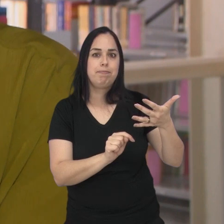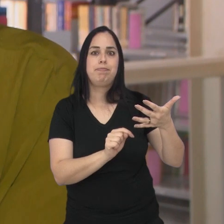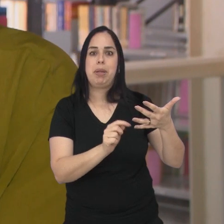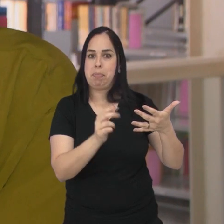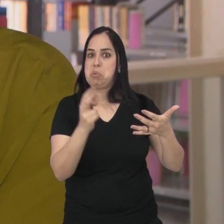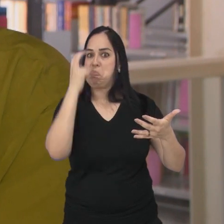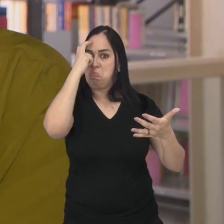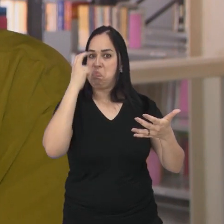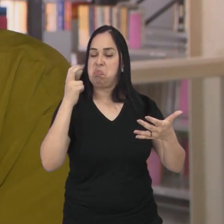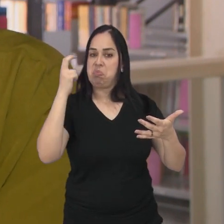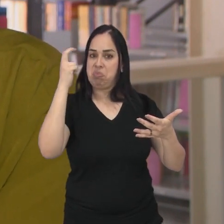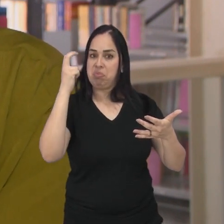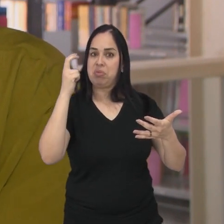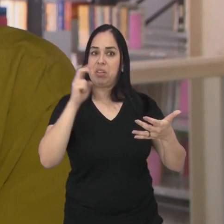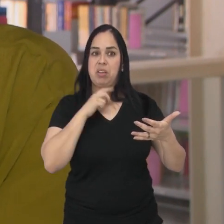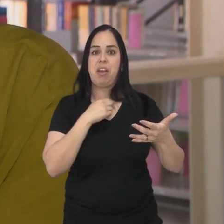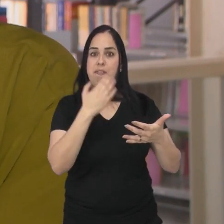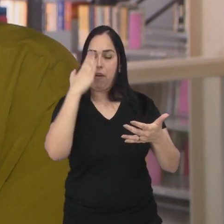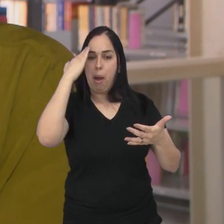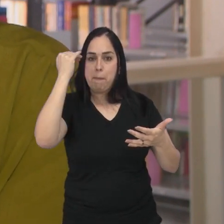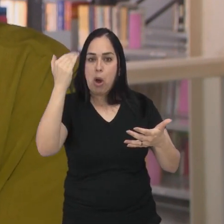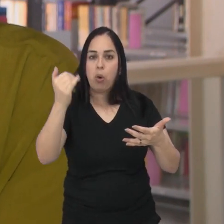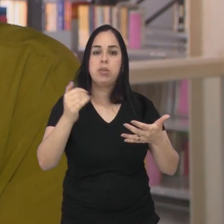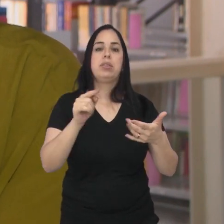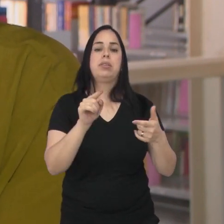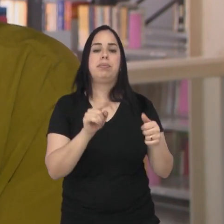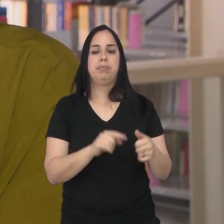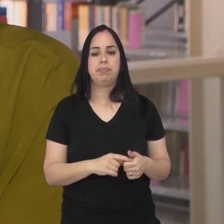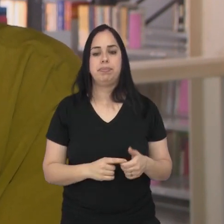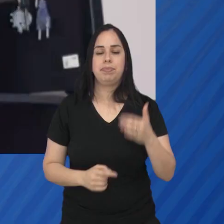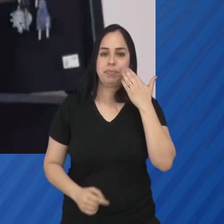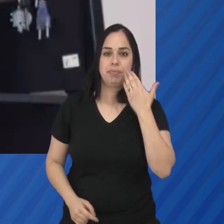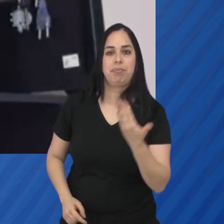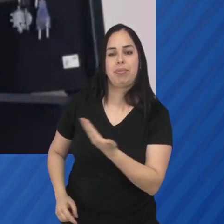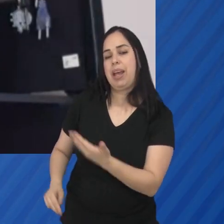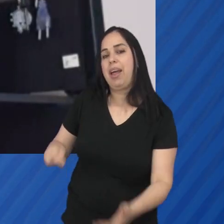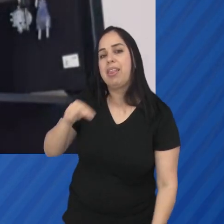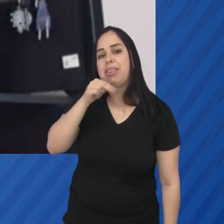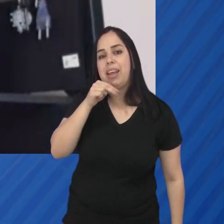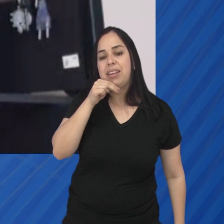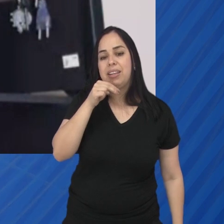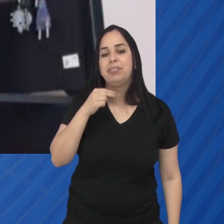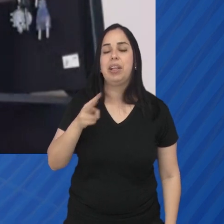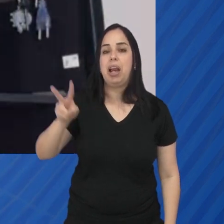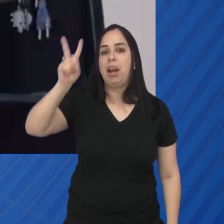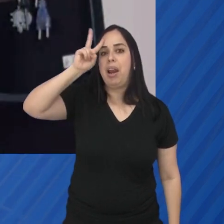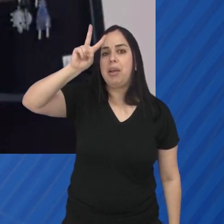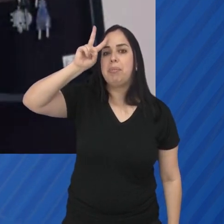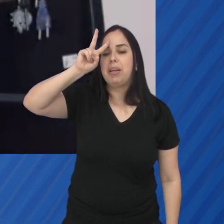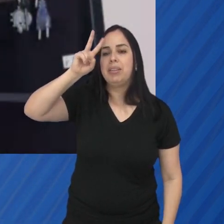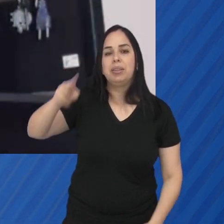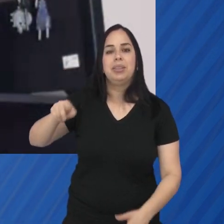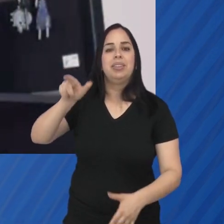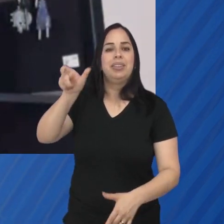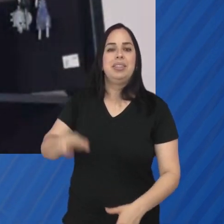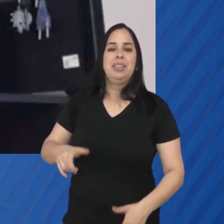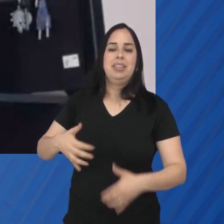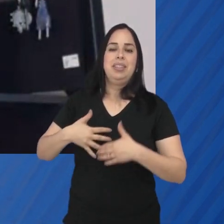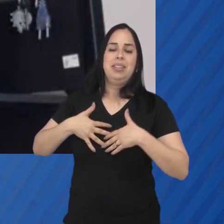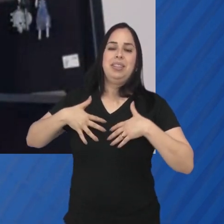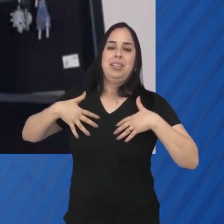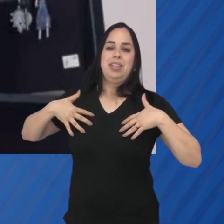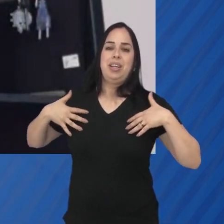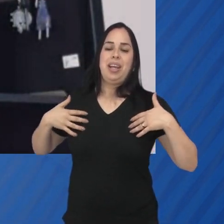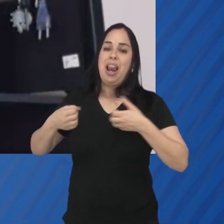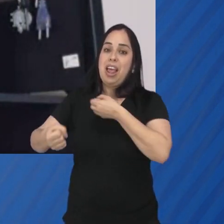diversos intelectuais de ponta do Brasil, como Gilberto Freire. A neta de Cassiano Ricardo se lembra com orgulho do